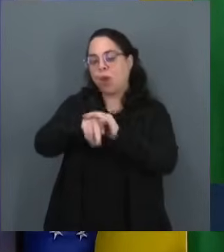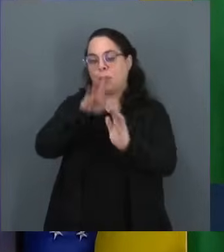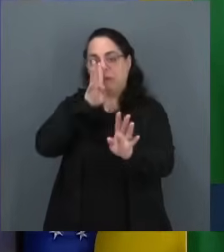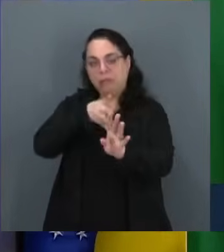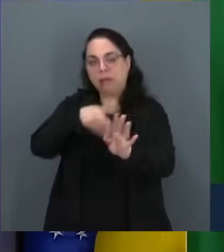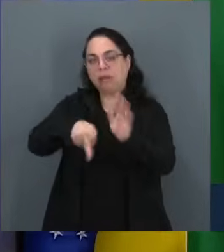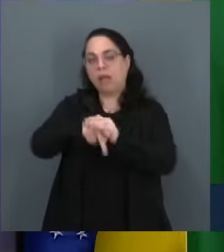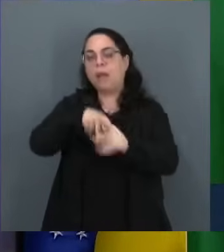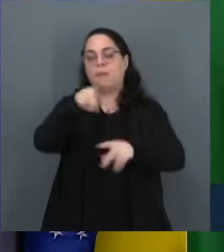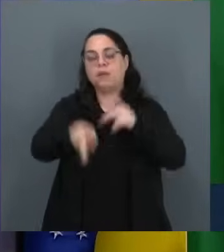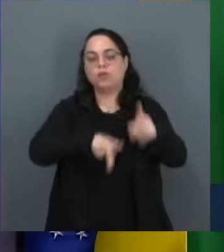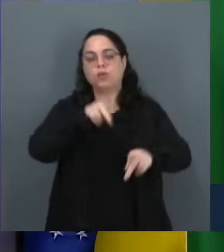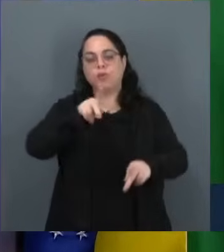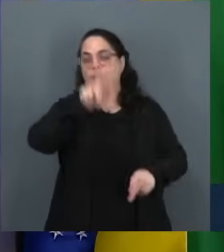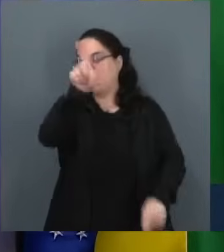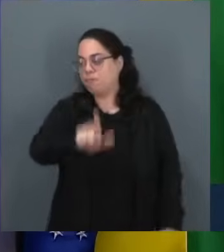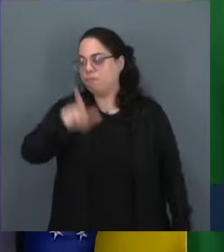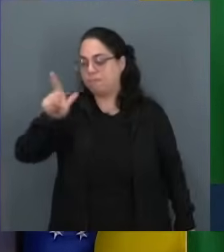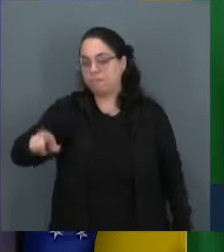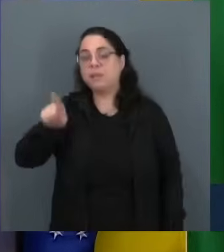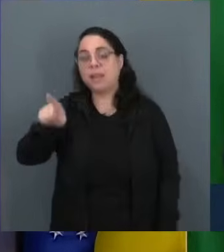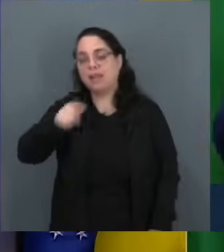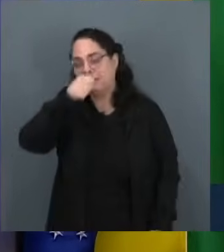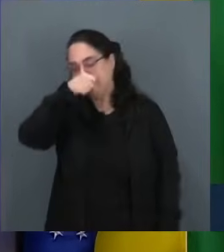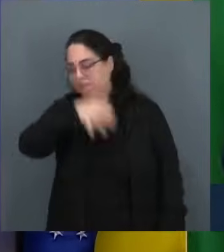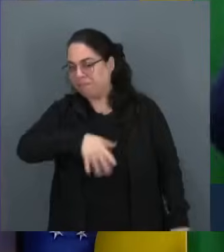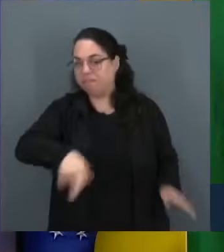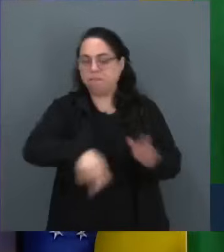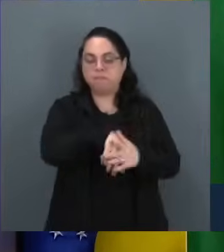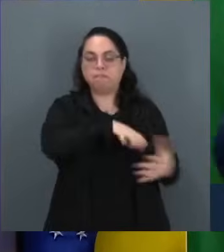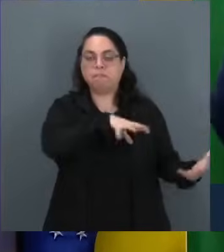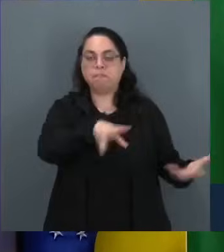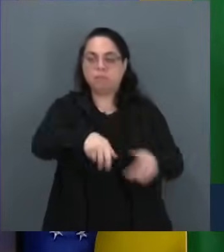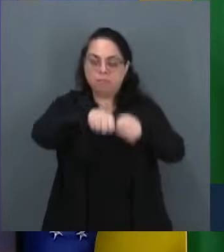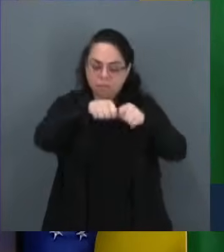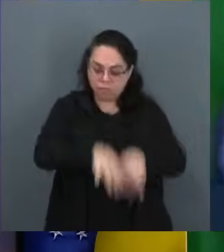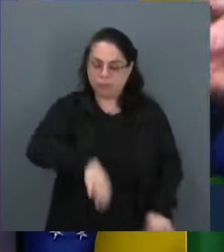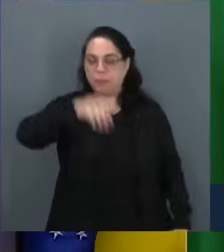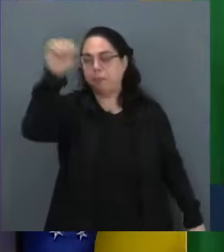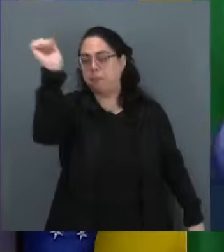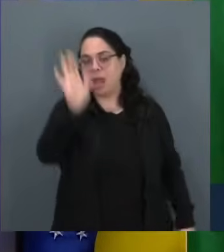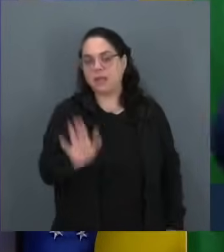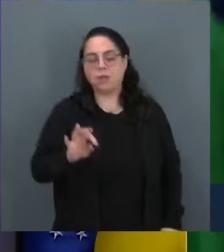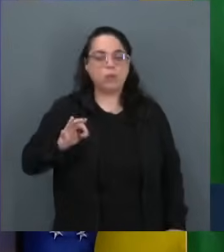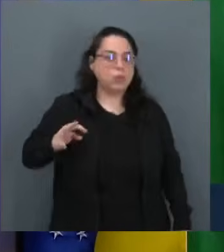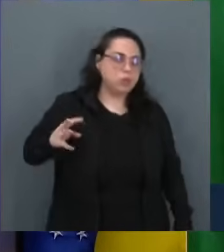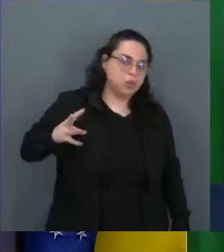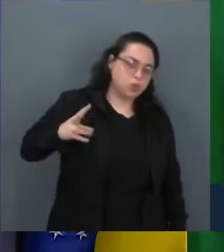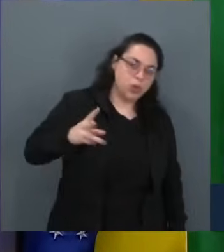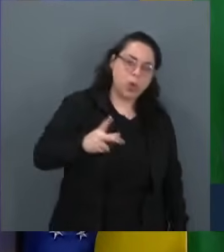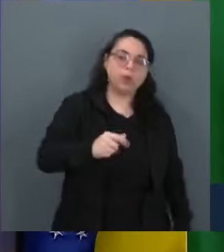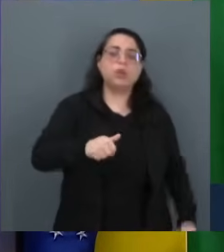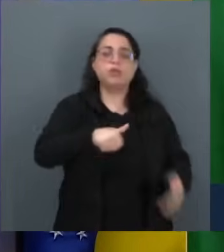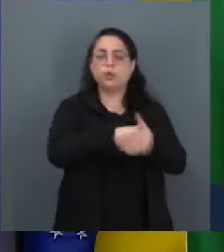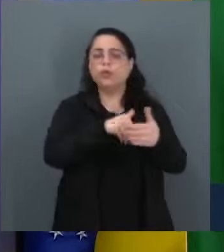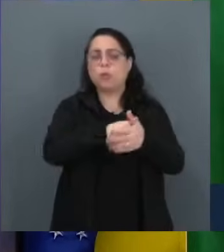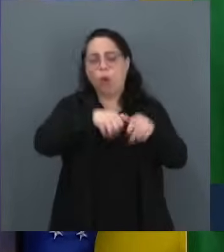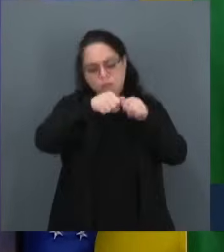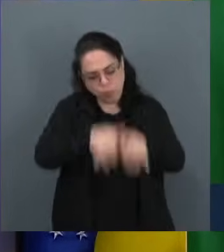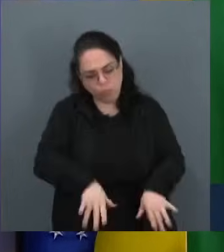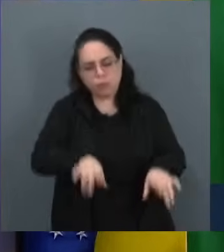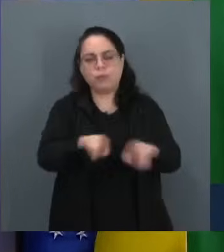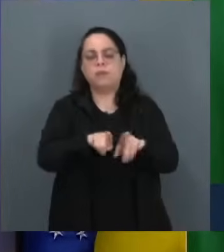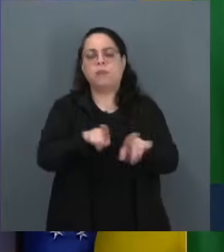tragédia humanitária, que são essas bets que estão acabando com o Brasil, com os brasileiros de todas as formas, com o futebol também,